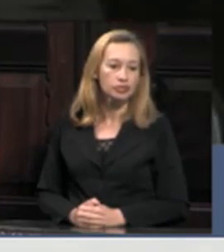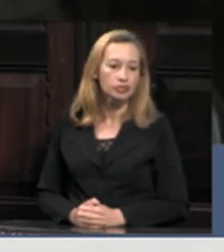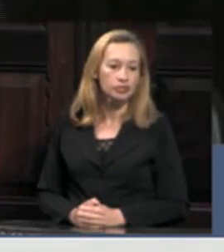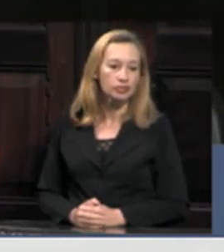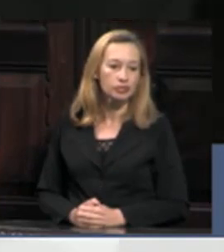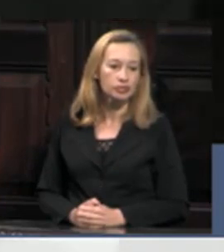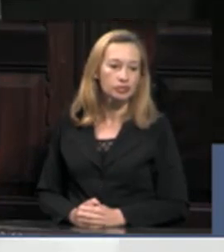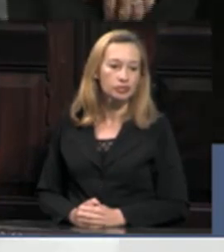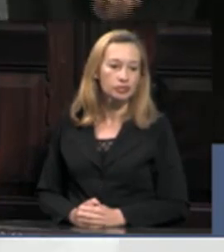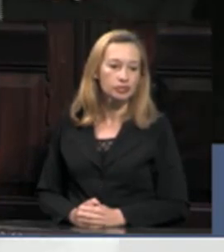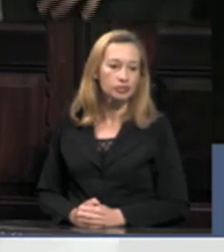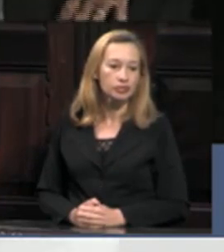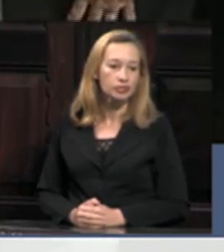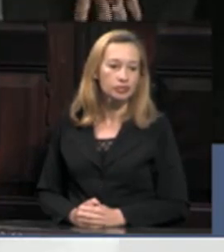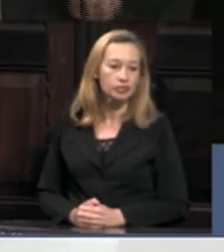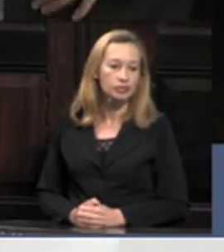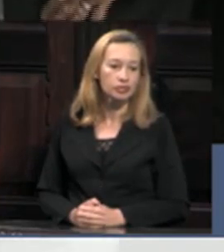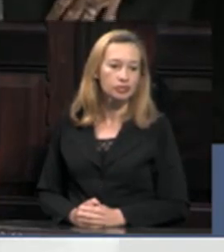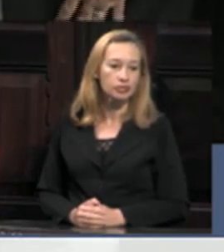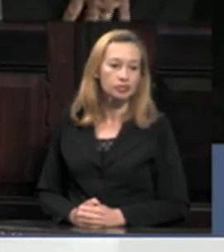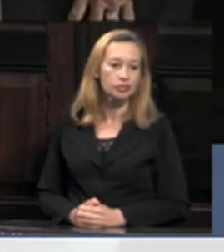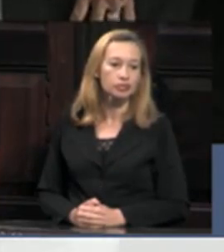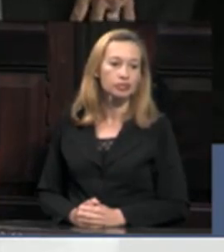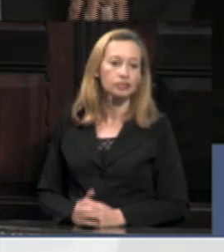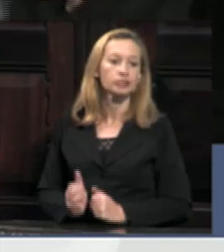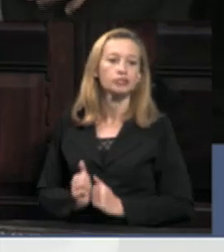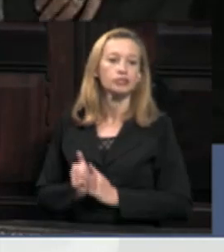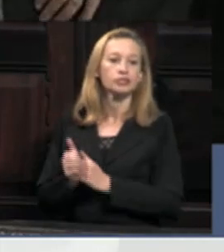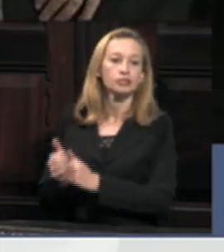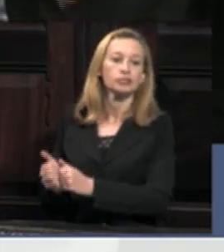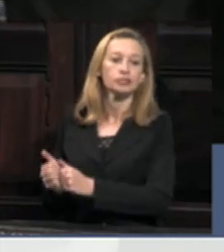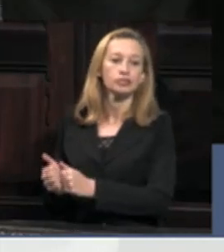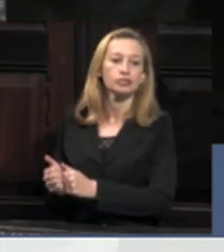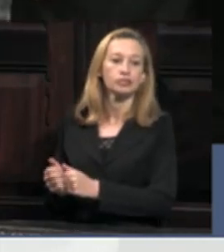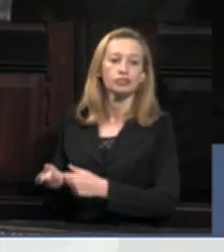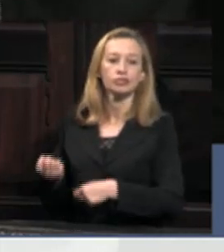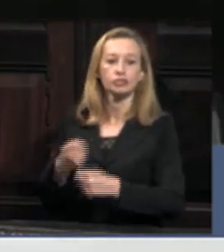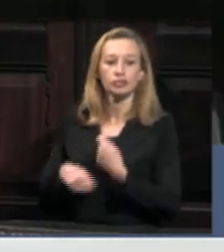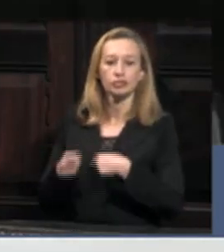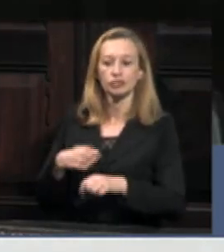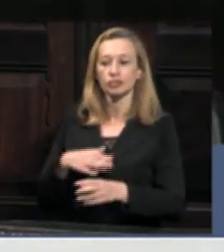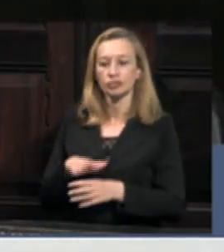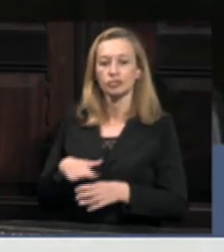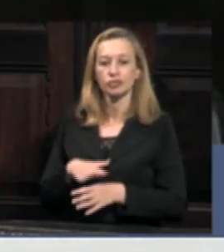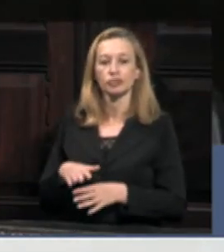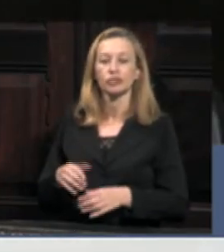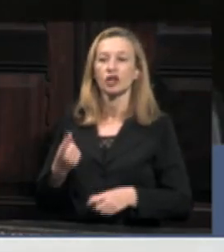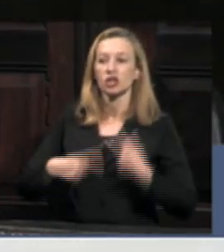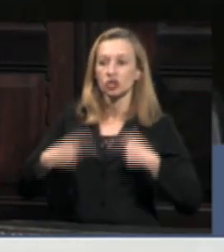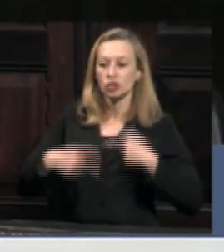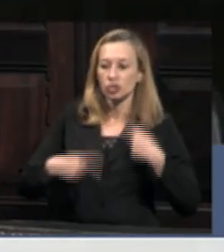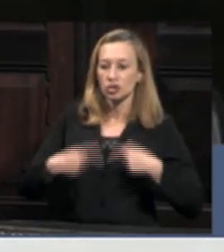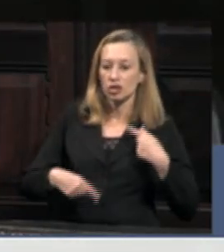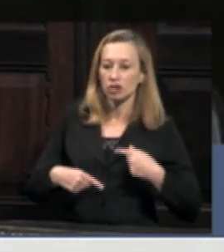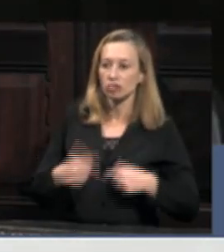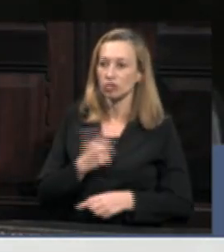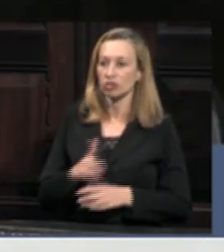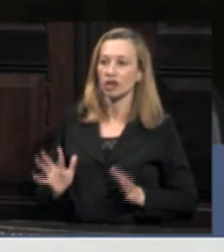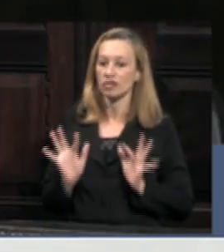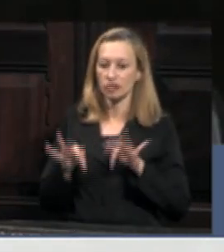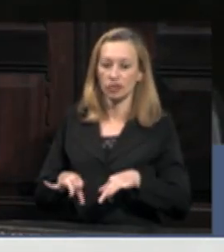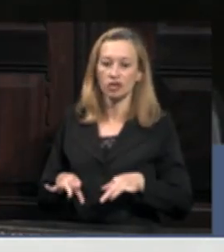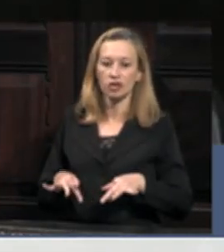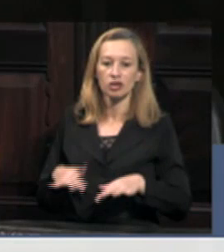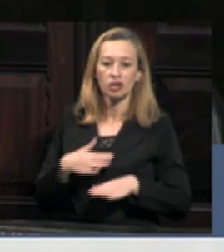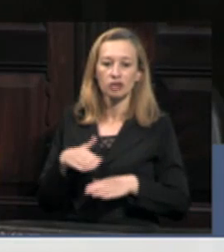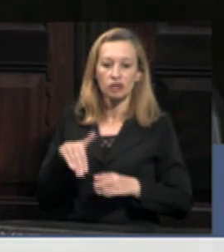No mérito, eu acompanho o parecer da Comissão de Economia. Em discussão, não havendo que querer discutir, encerra a discussão em